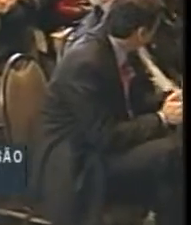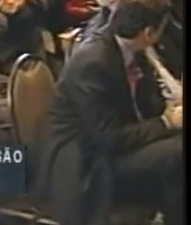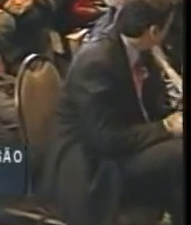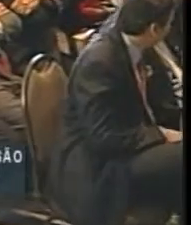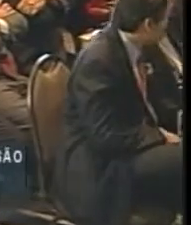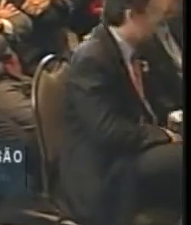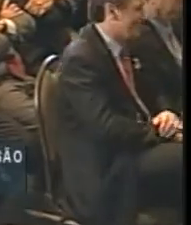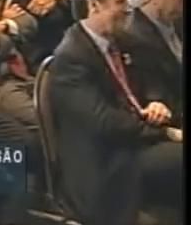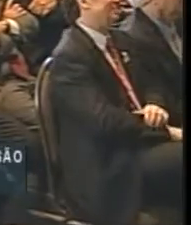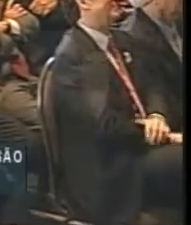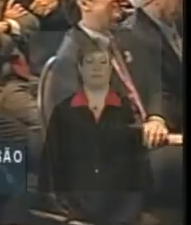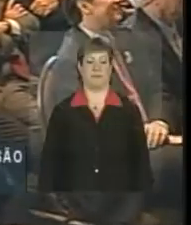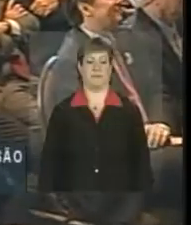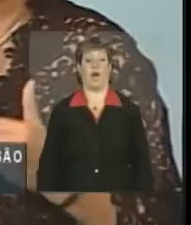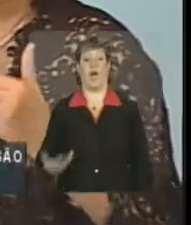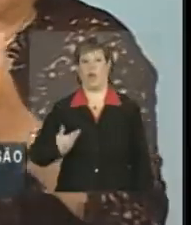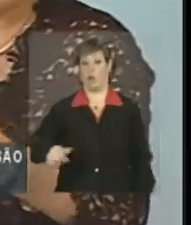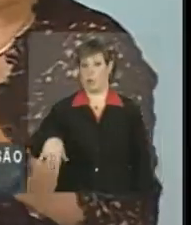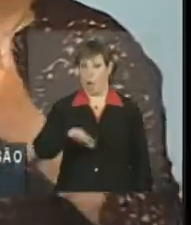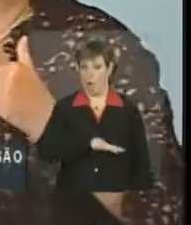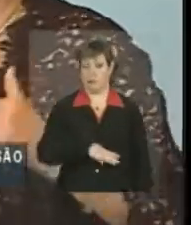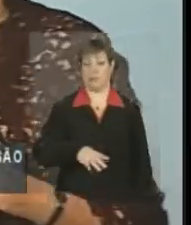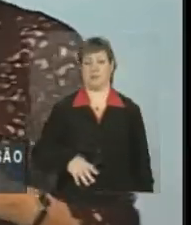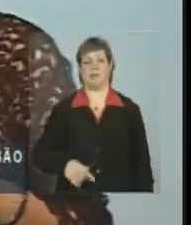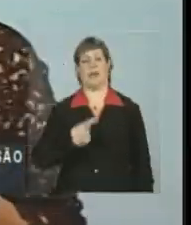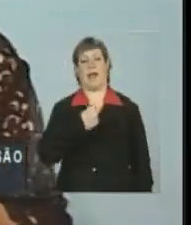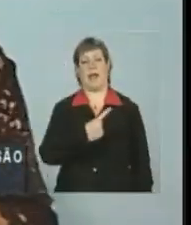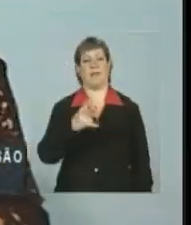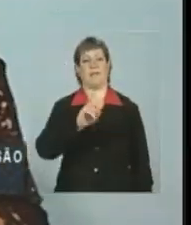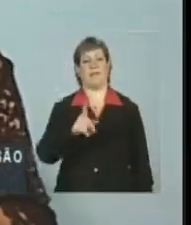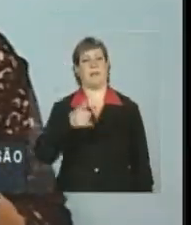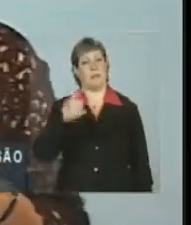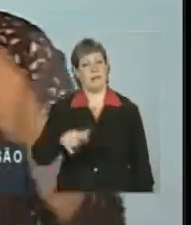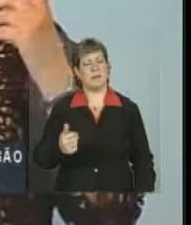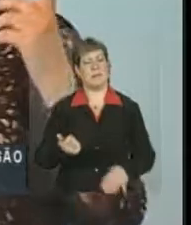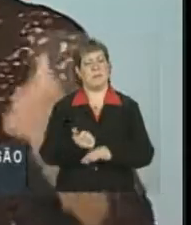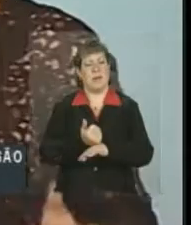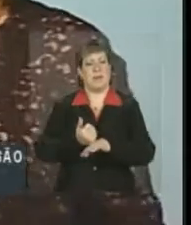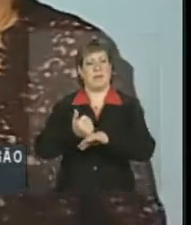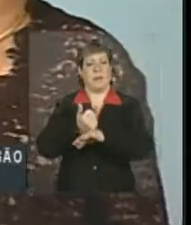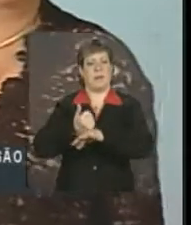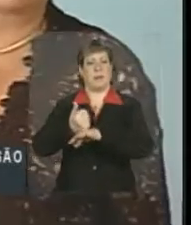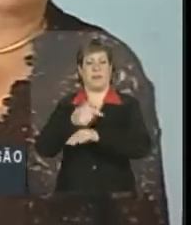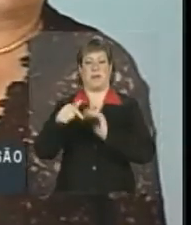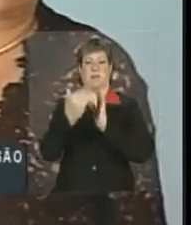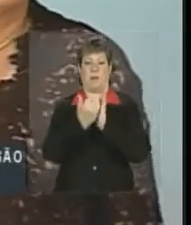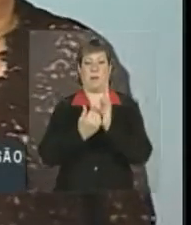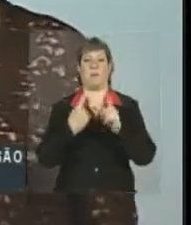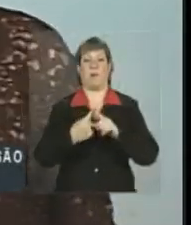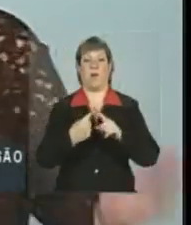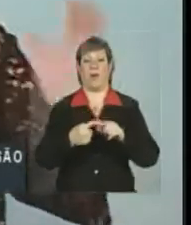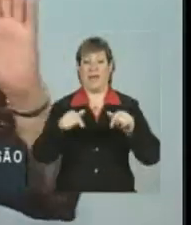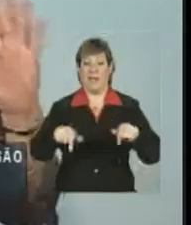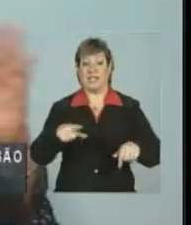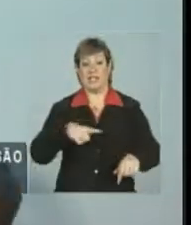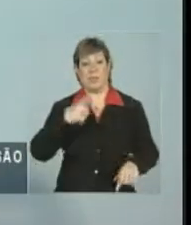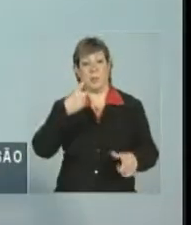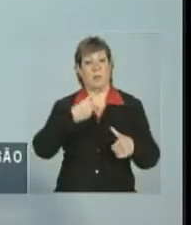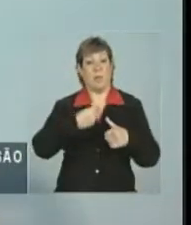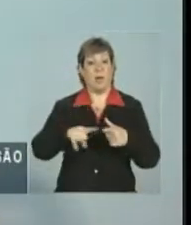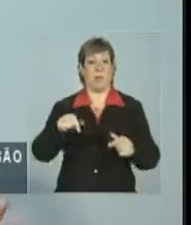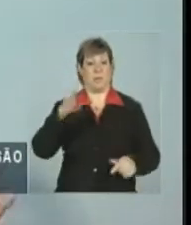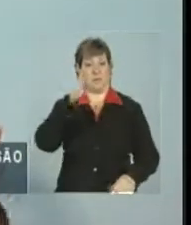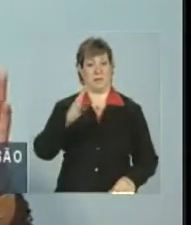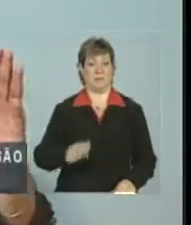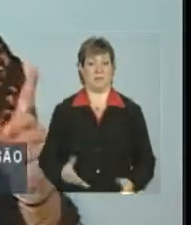Nós fomos cada vez mais melhorando esse programa, porque tinha um problema no Brasil. Ninguém